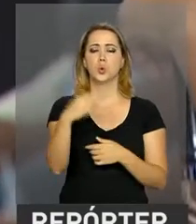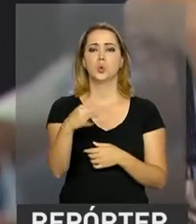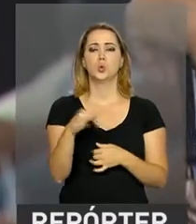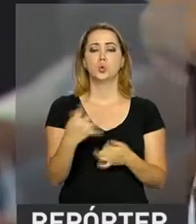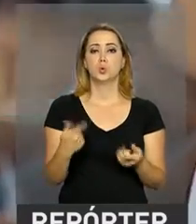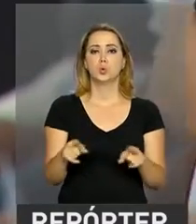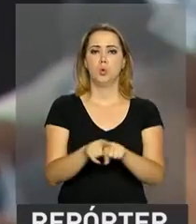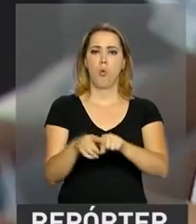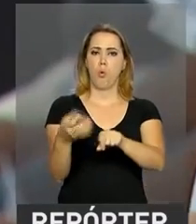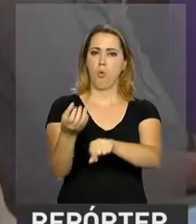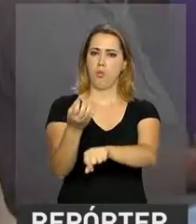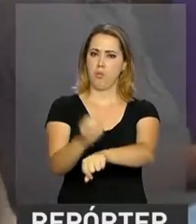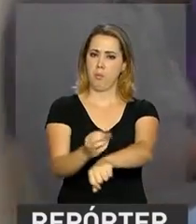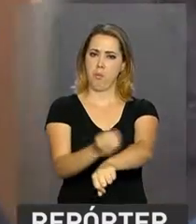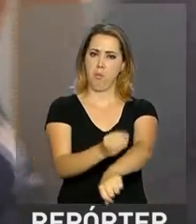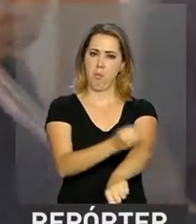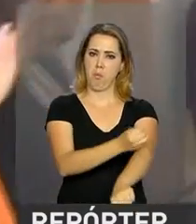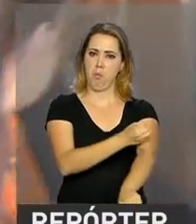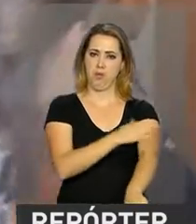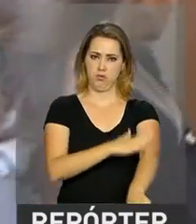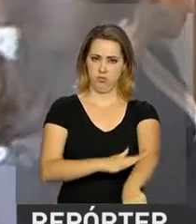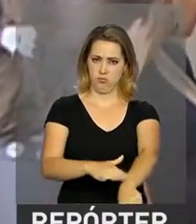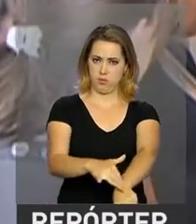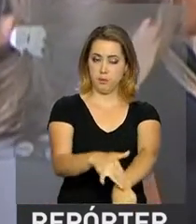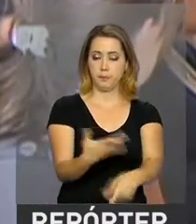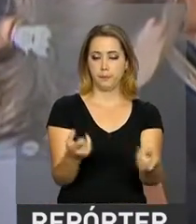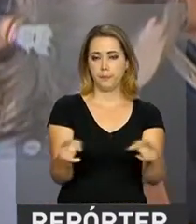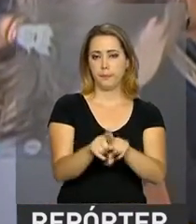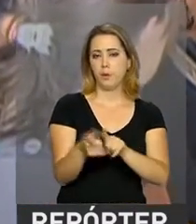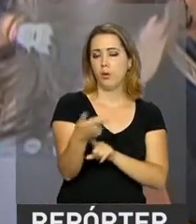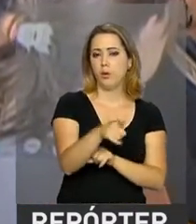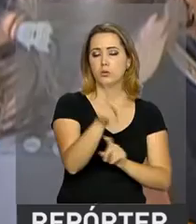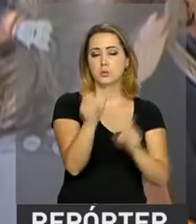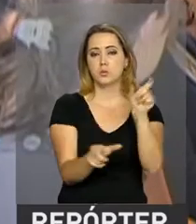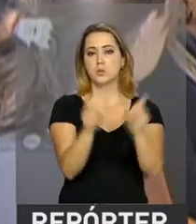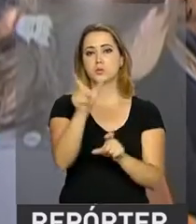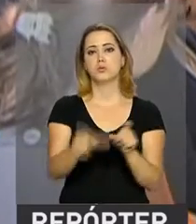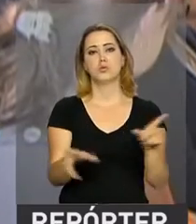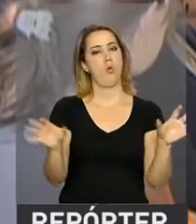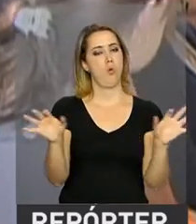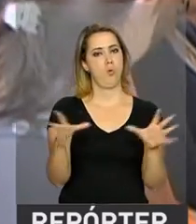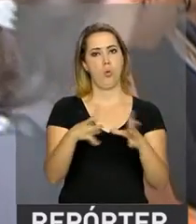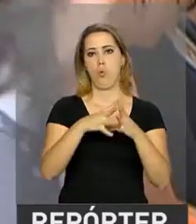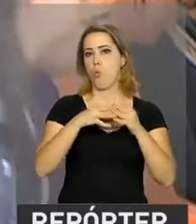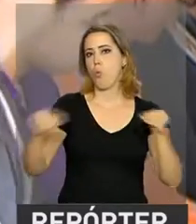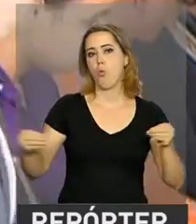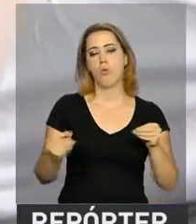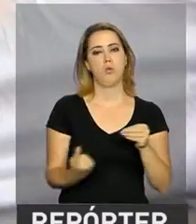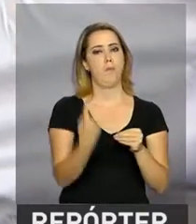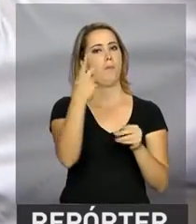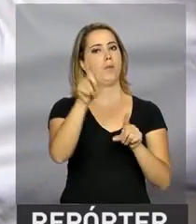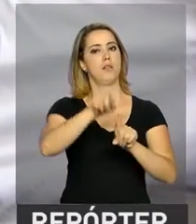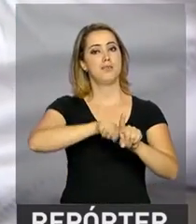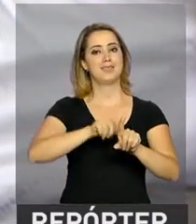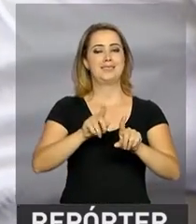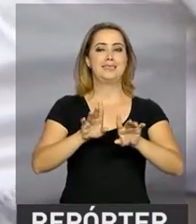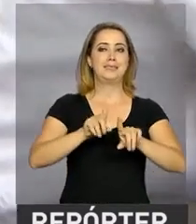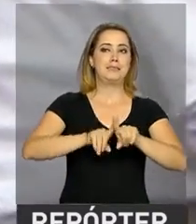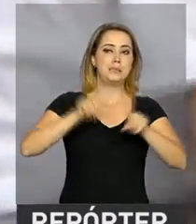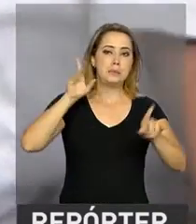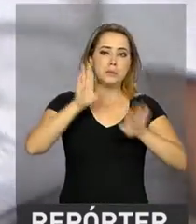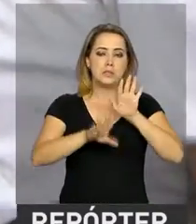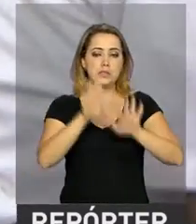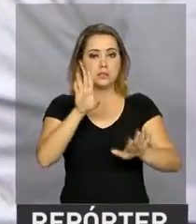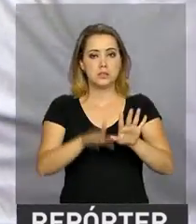cabeça e manchas na pele a maior parte dos pacientes se recupera completamente em menos de um mês mas em alguns casos